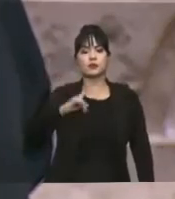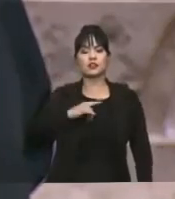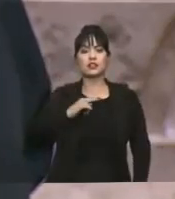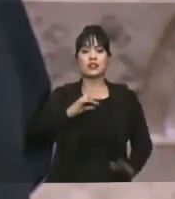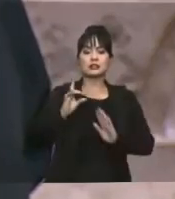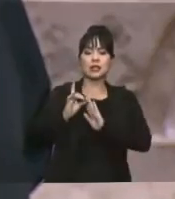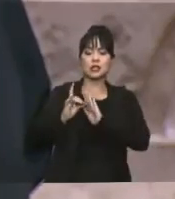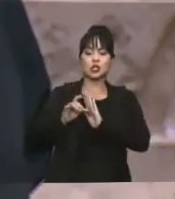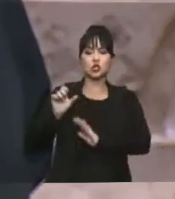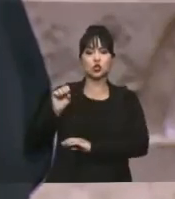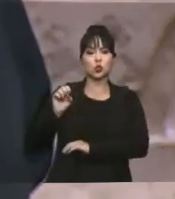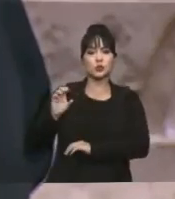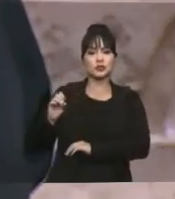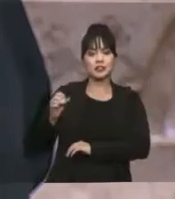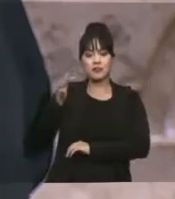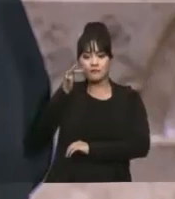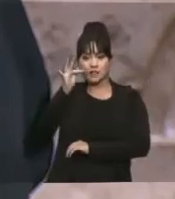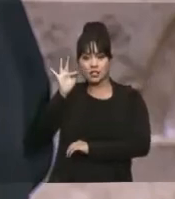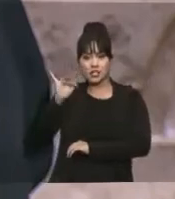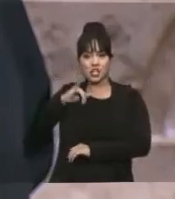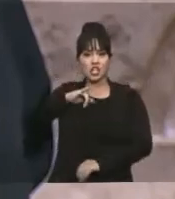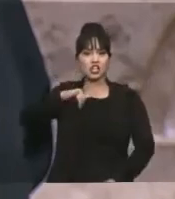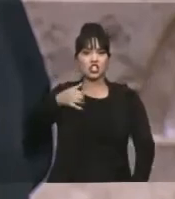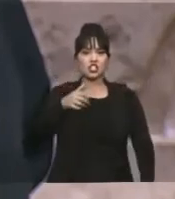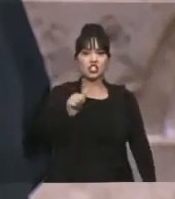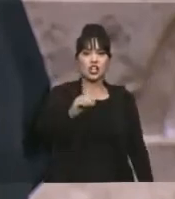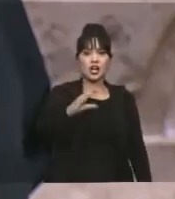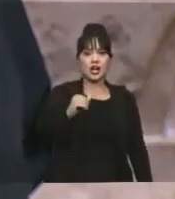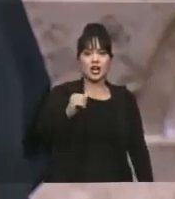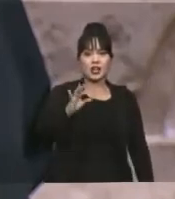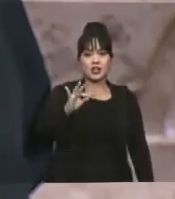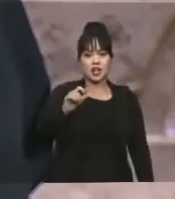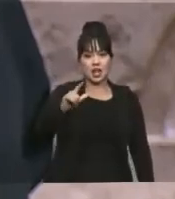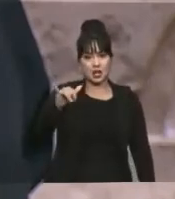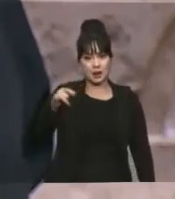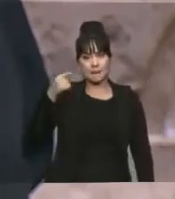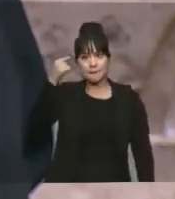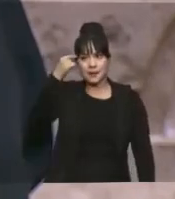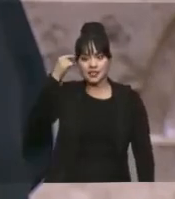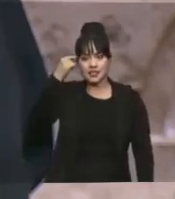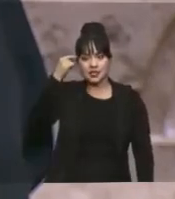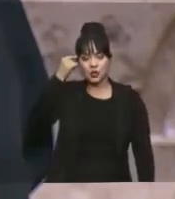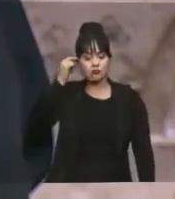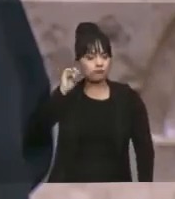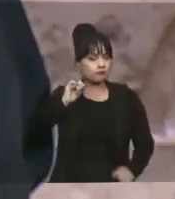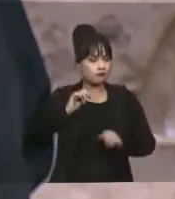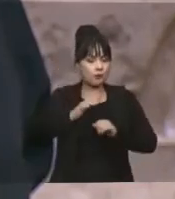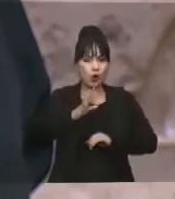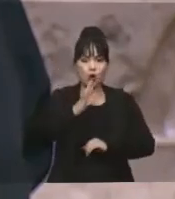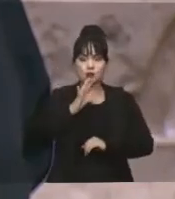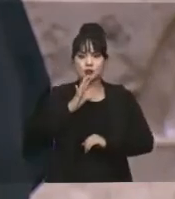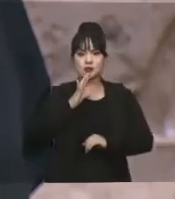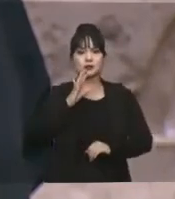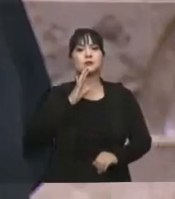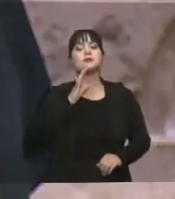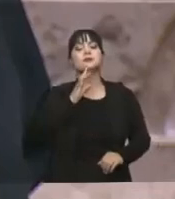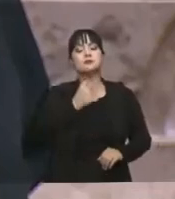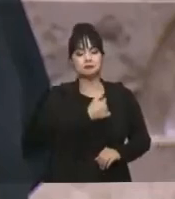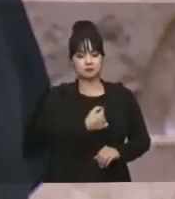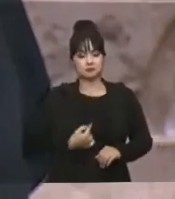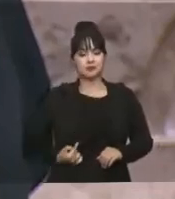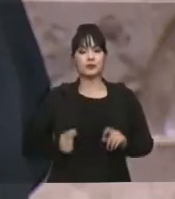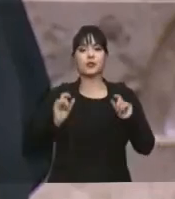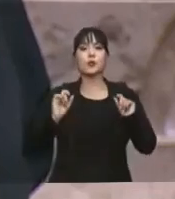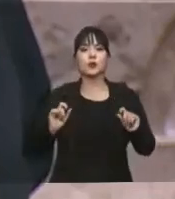década de 80 pelo francês Jacques Attali, um dos grandes pensadores do governo, então, François Mitterrand, em